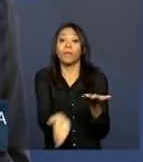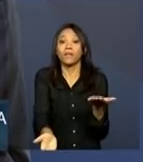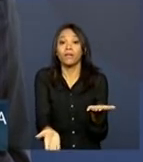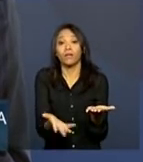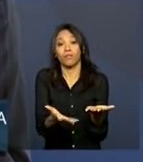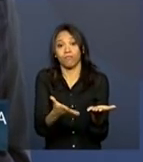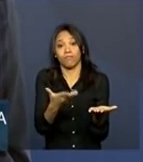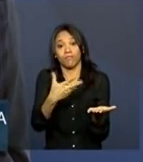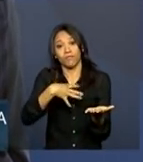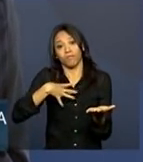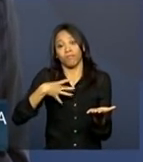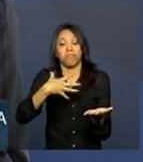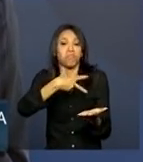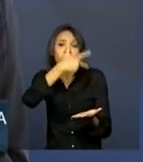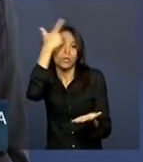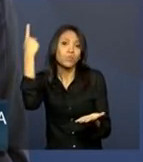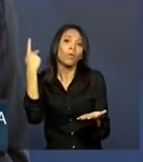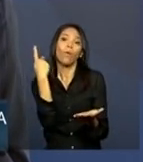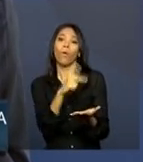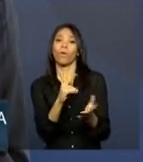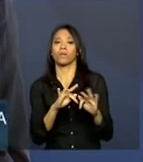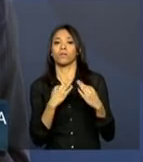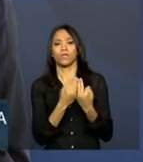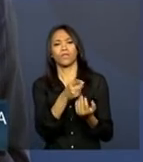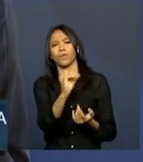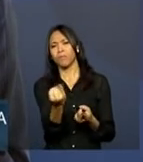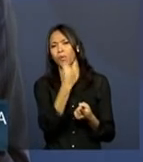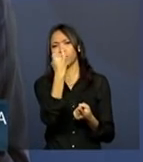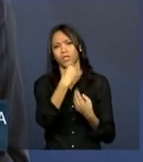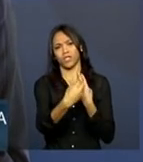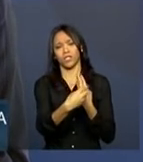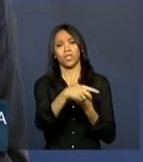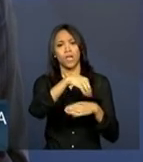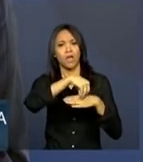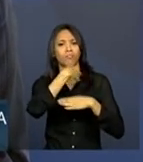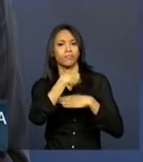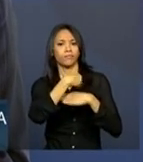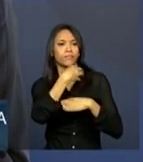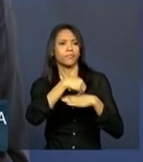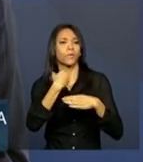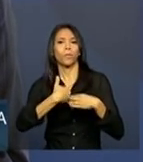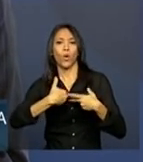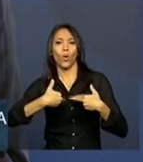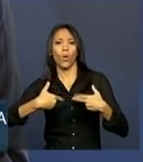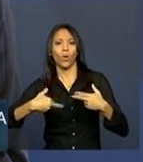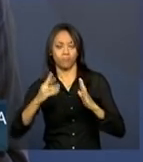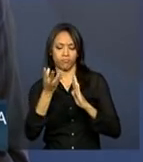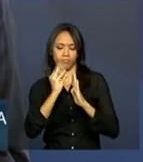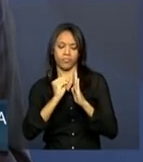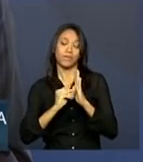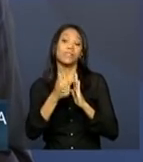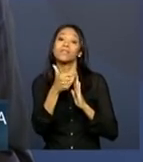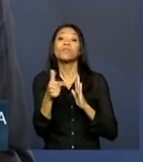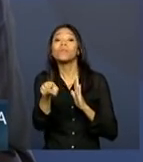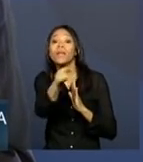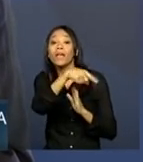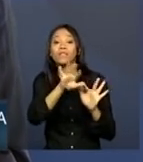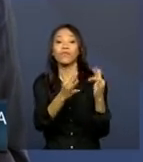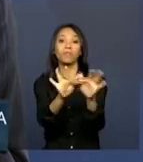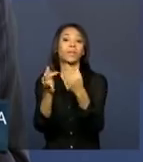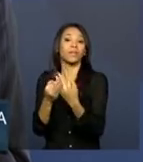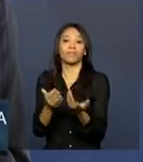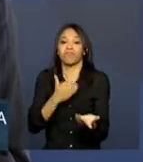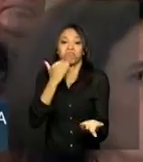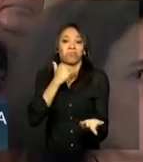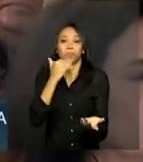a escora fundamental do trabalho da comissão sem eles o relatório não existiria a todos